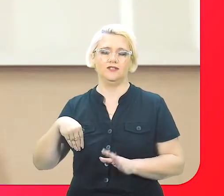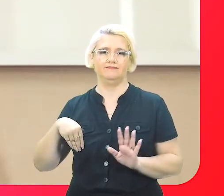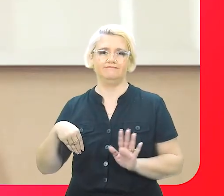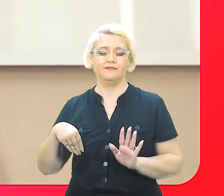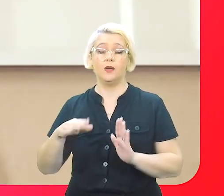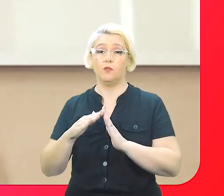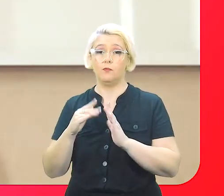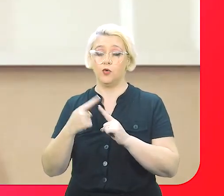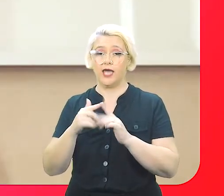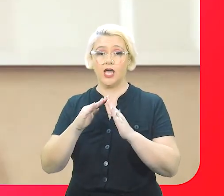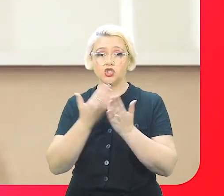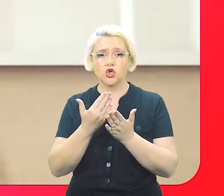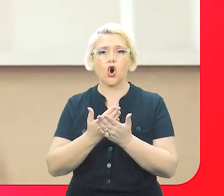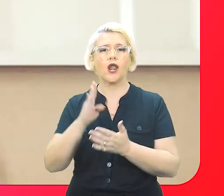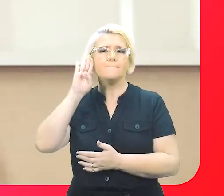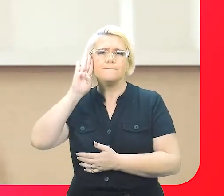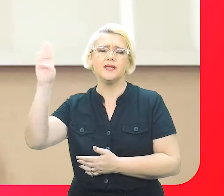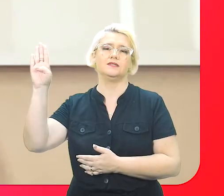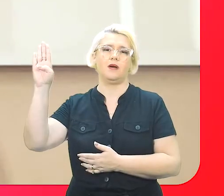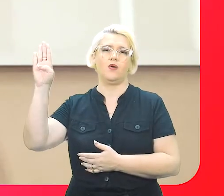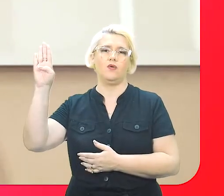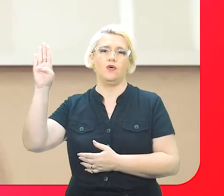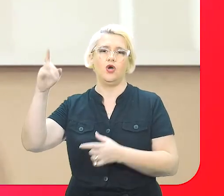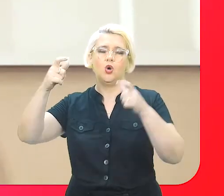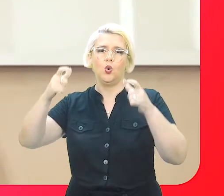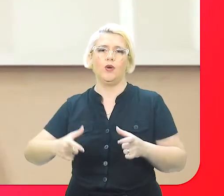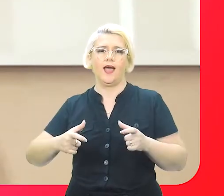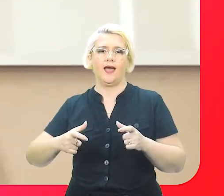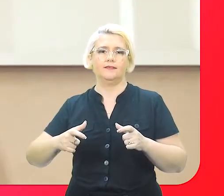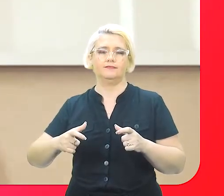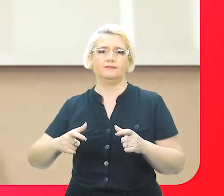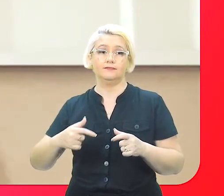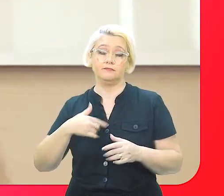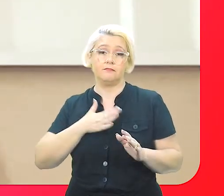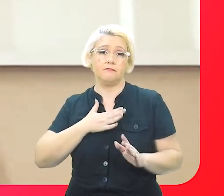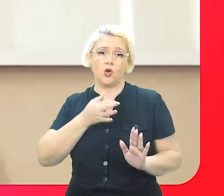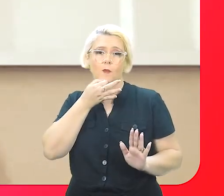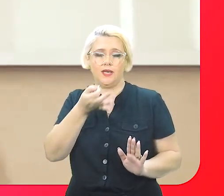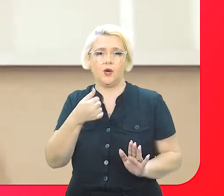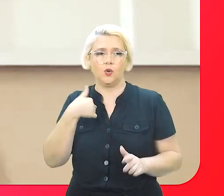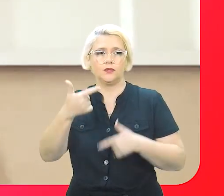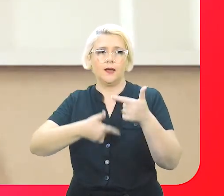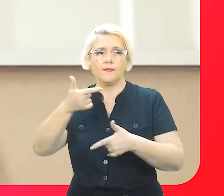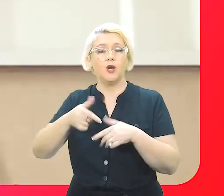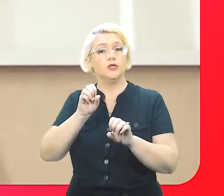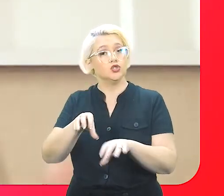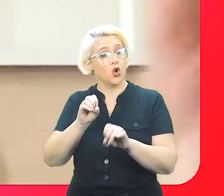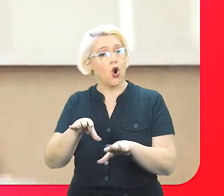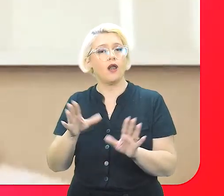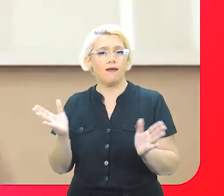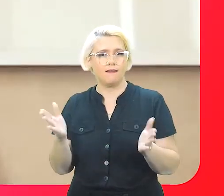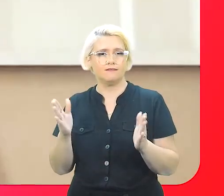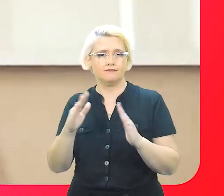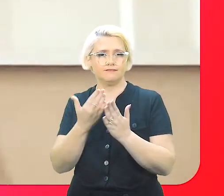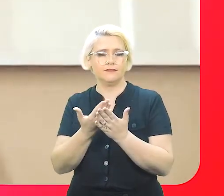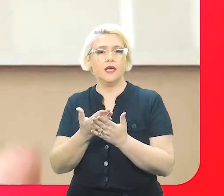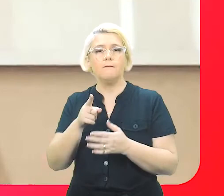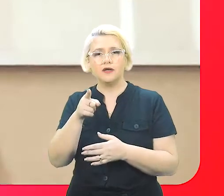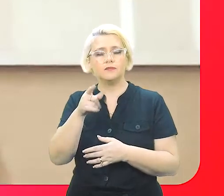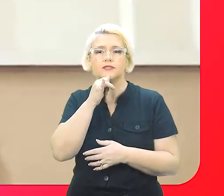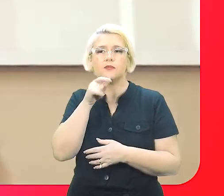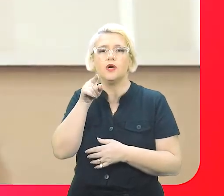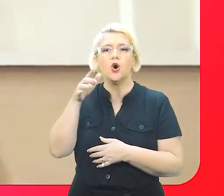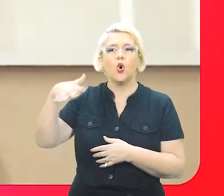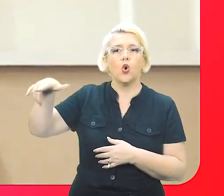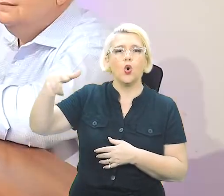a escola é fundamental. No meu caso, por exemplo, eu trabalho com a escola, mas quem trabalha em outras áreas,